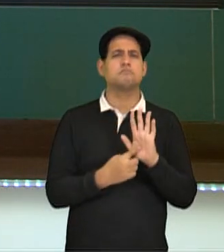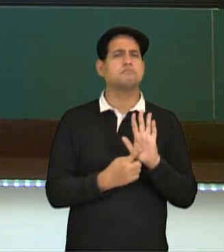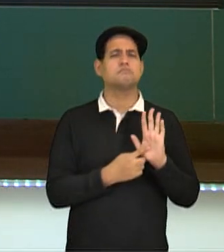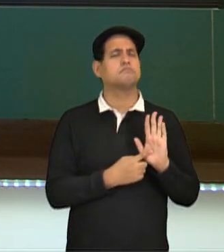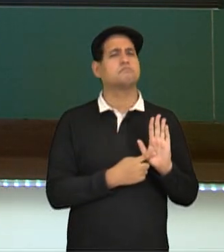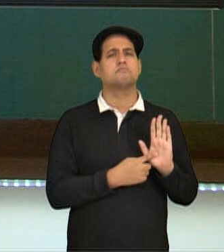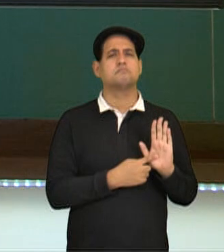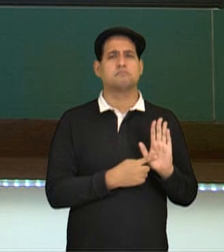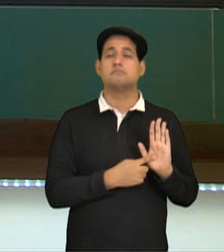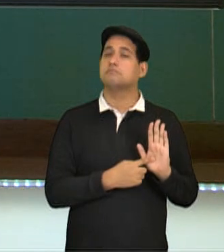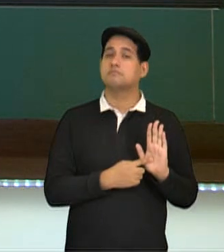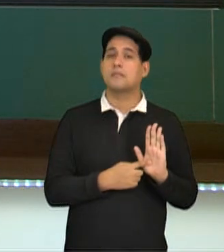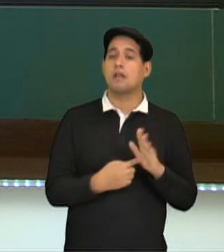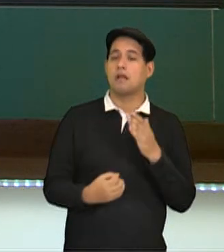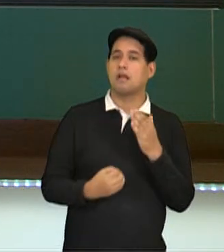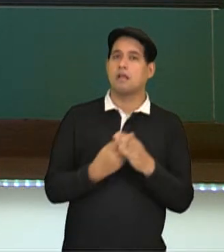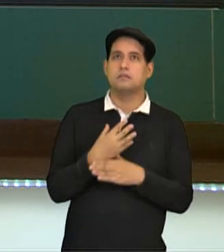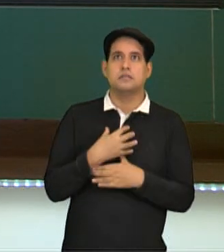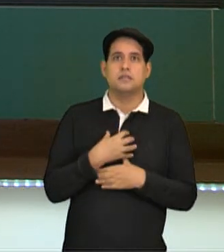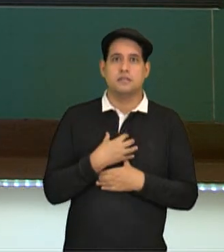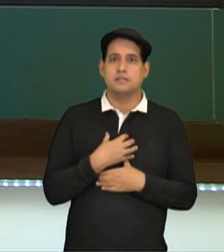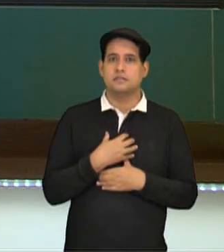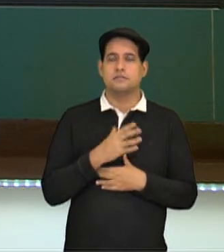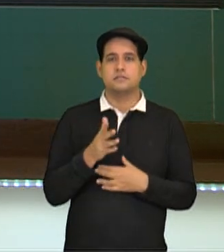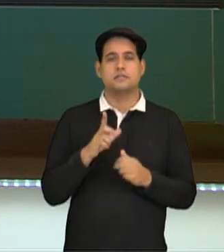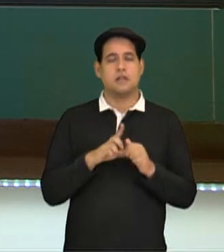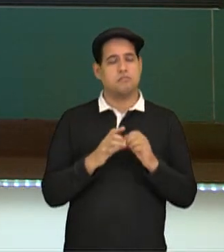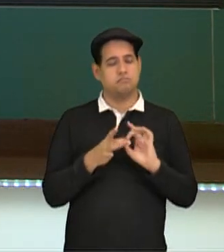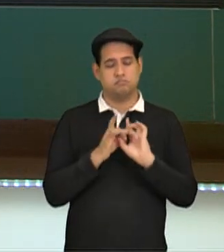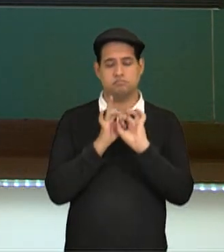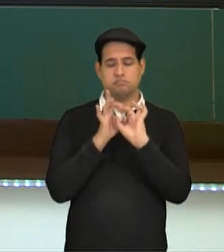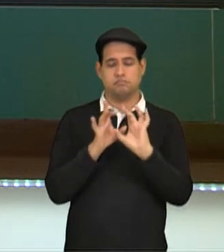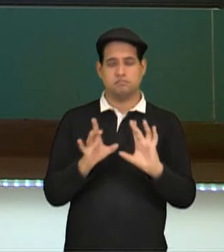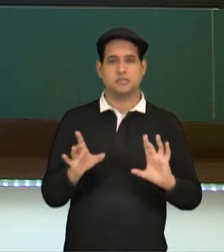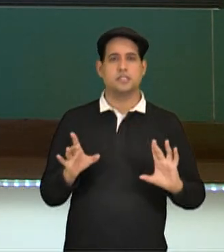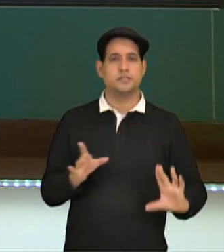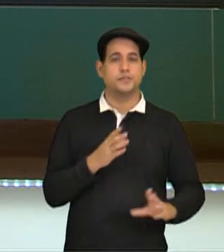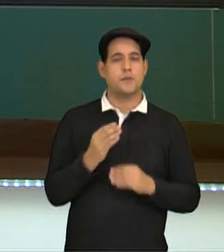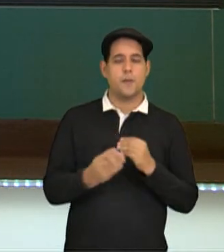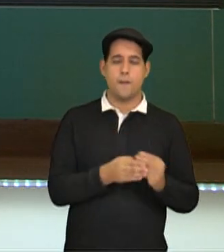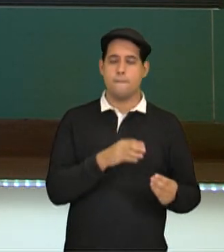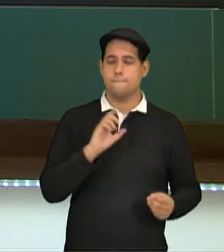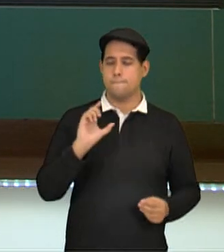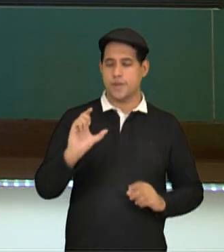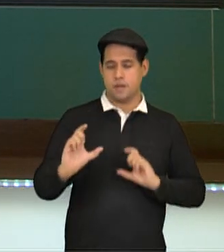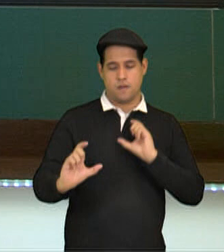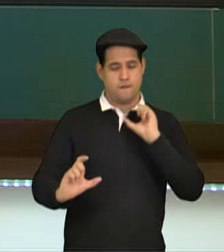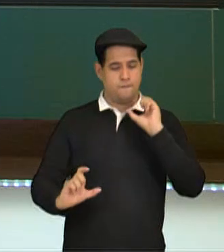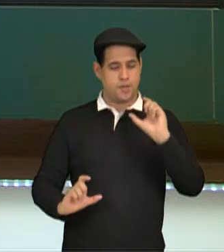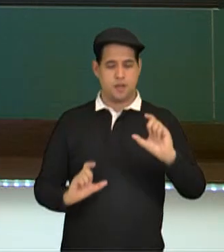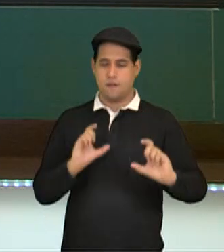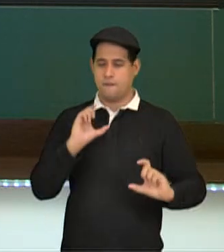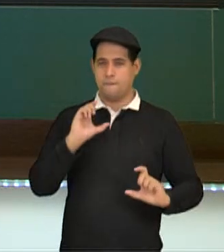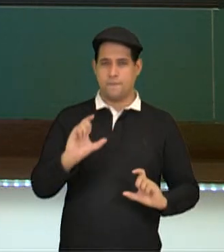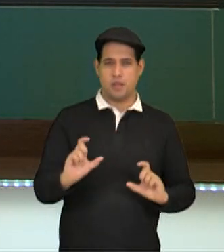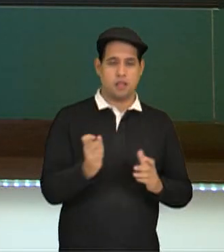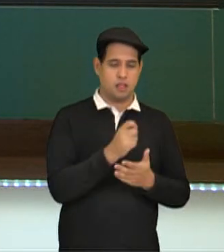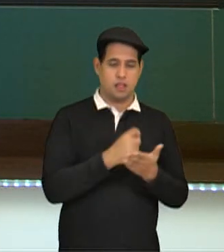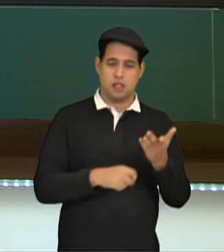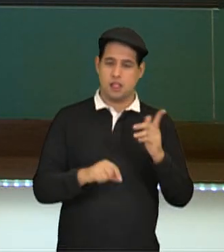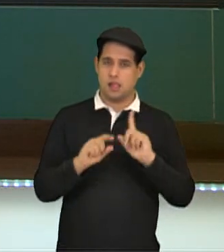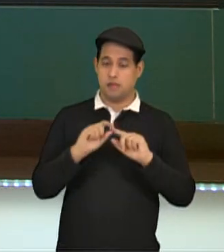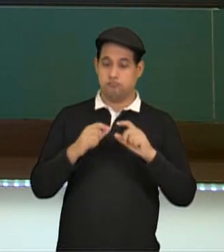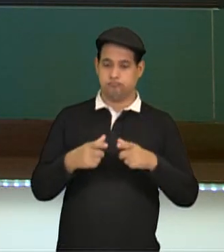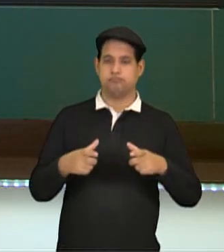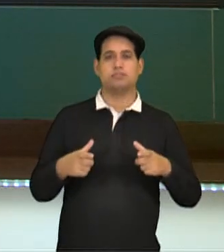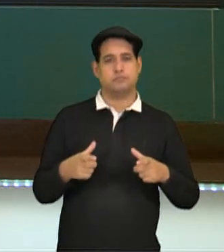o que significam a produção de sentidos que se permite por meio de palavras que são escritas com letras maiúsculas